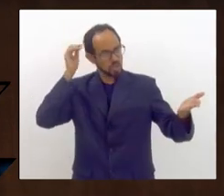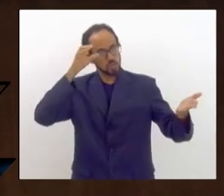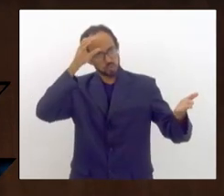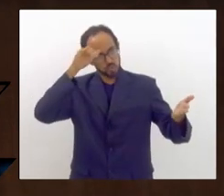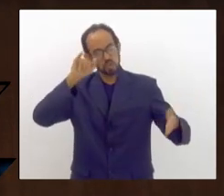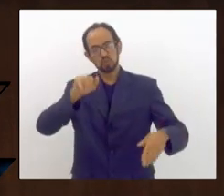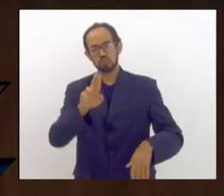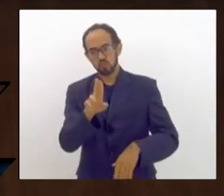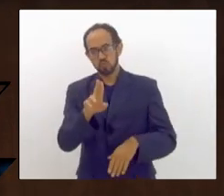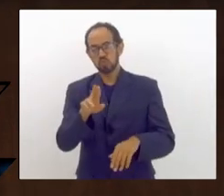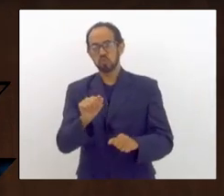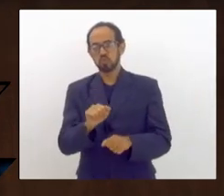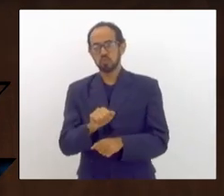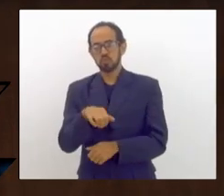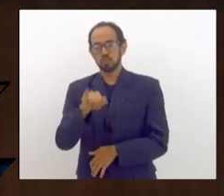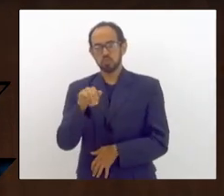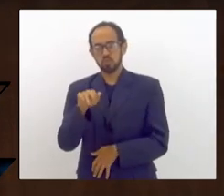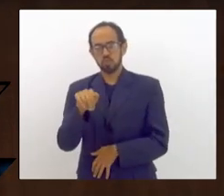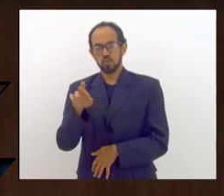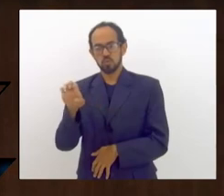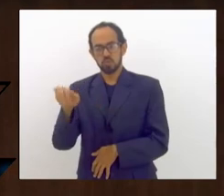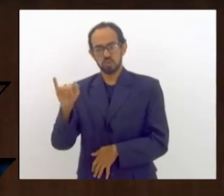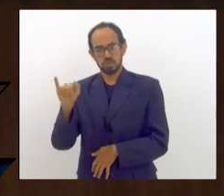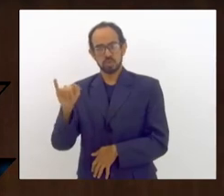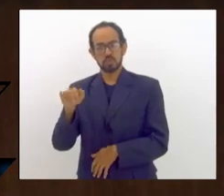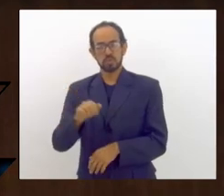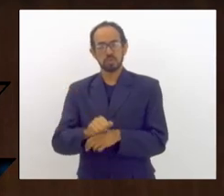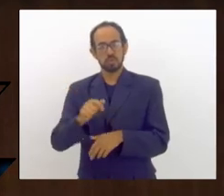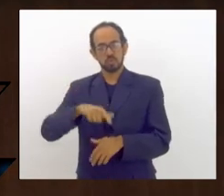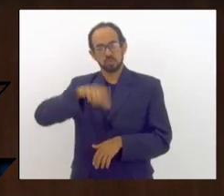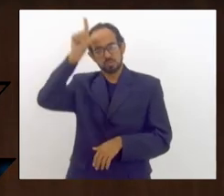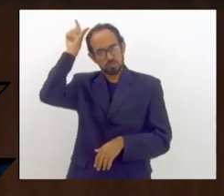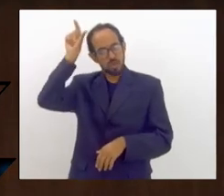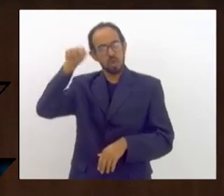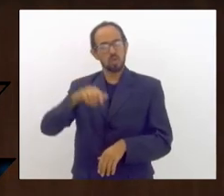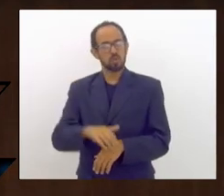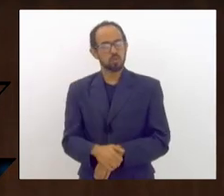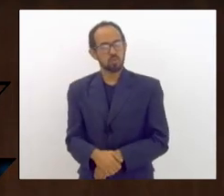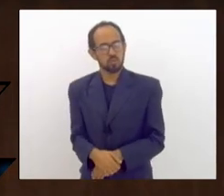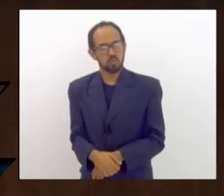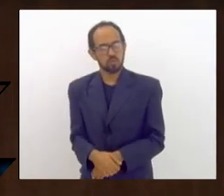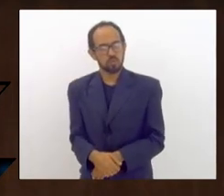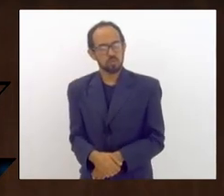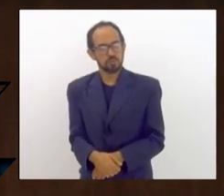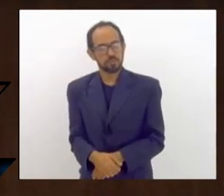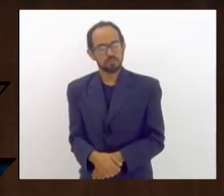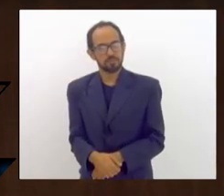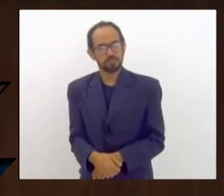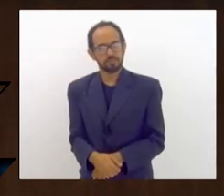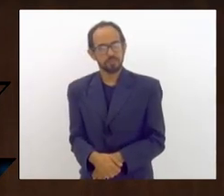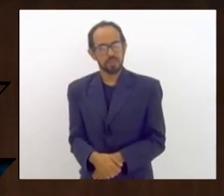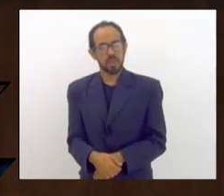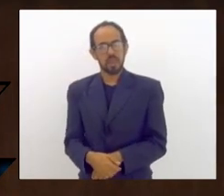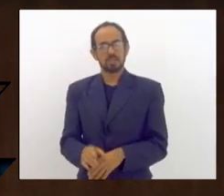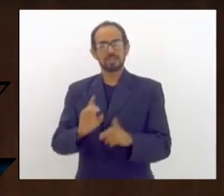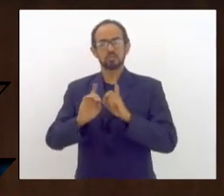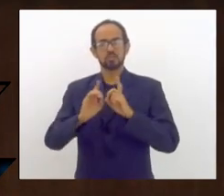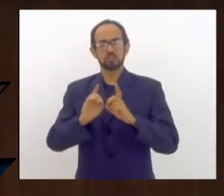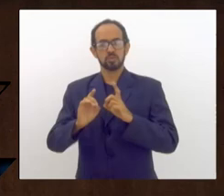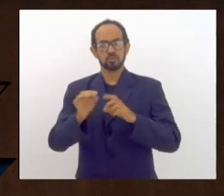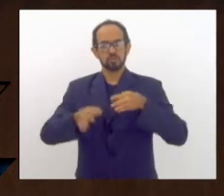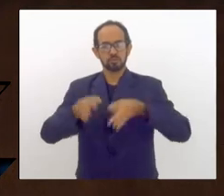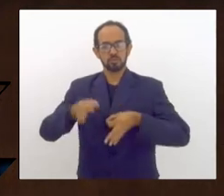Ju, deputado Yuri, deputado Luiz Paulo, deputados e deputadas que aqui ainda estão. A discussão jurídica, ela cabe a